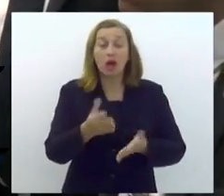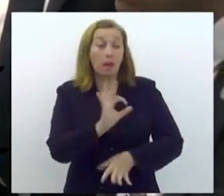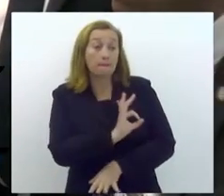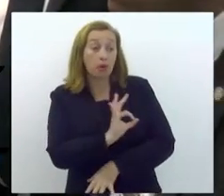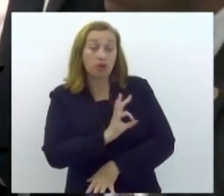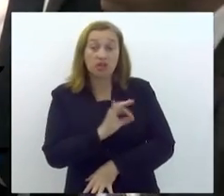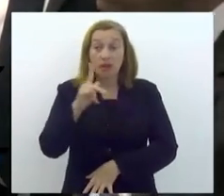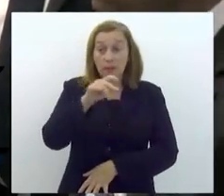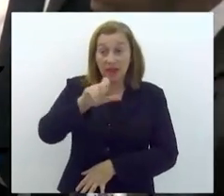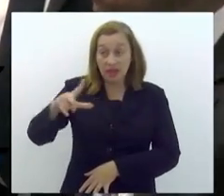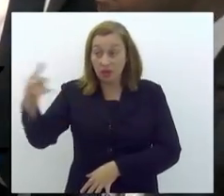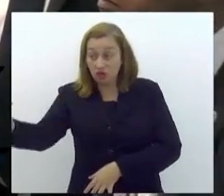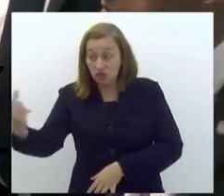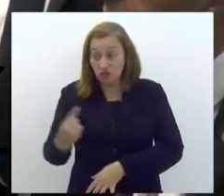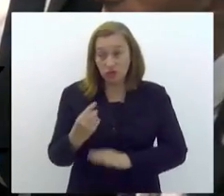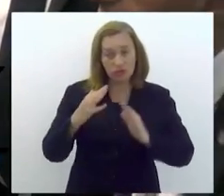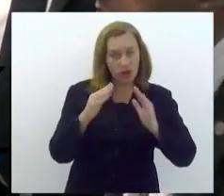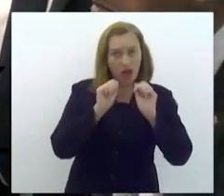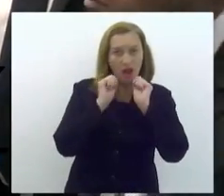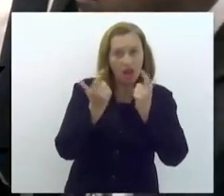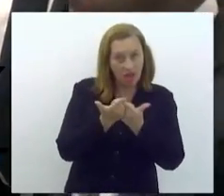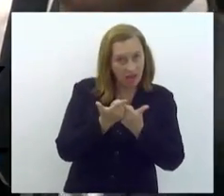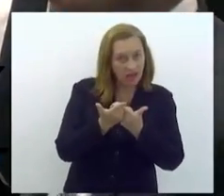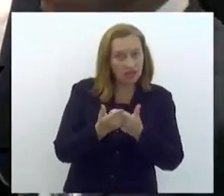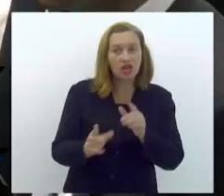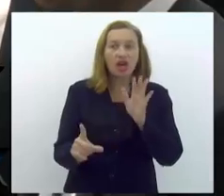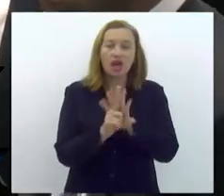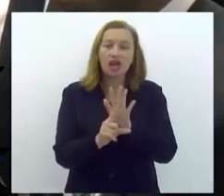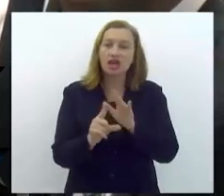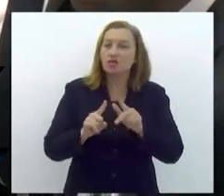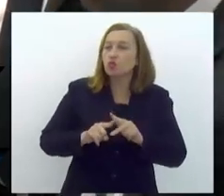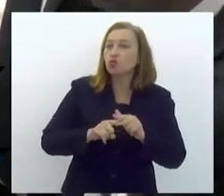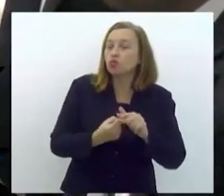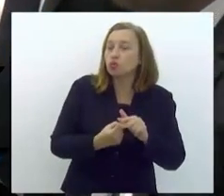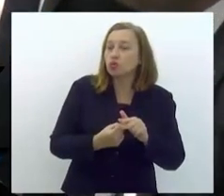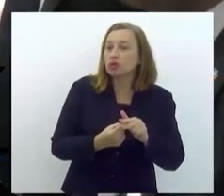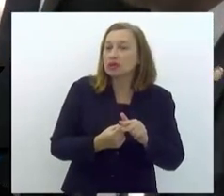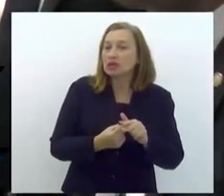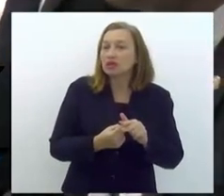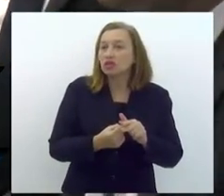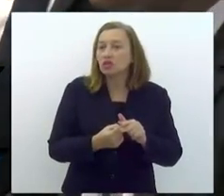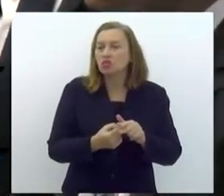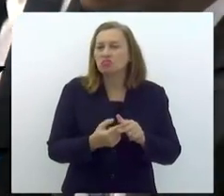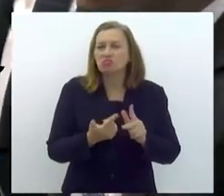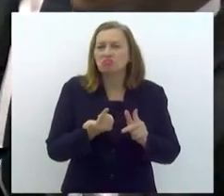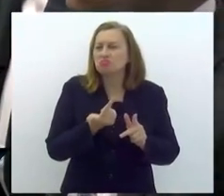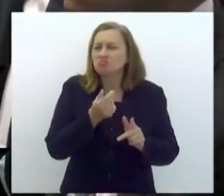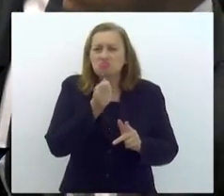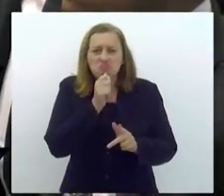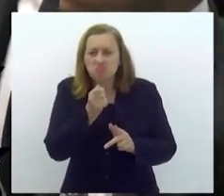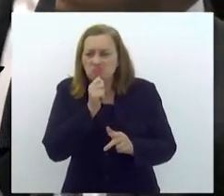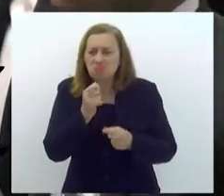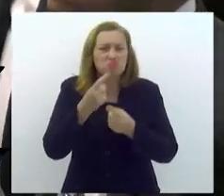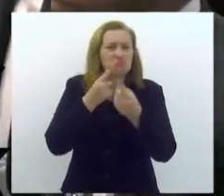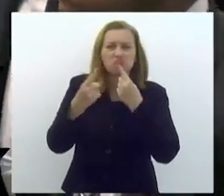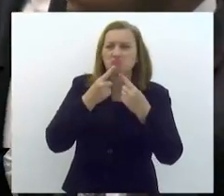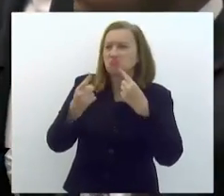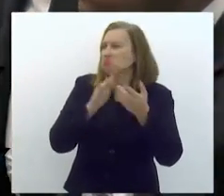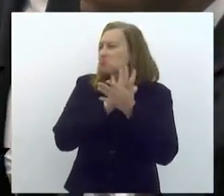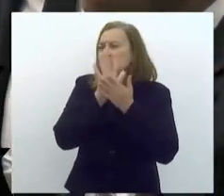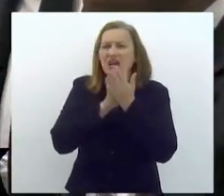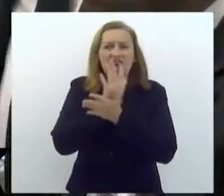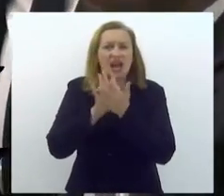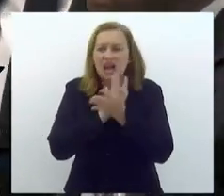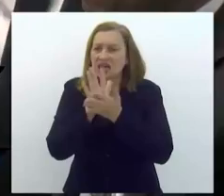no sentido de vir para esta casa a lei de regulamentação sem nenhuma discussão em desrespeito ao Parlamento Fluminense